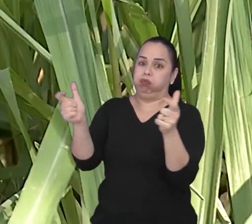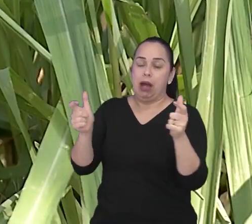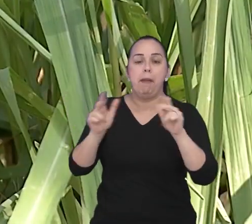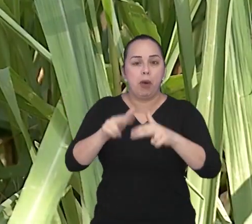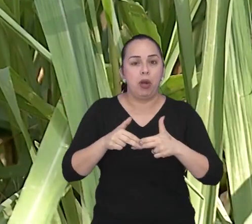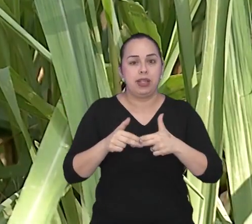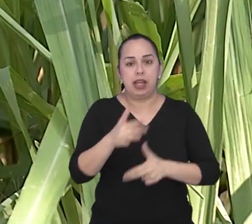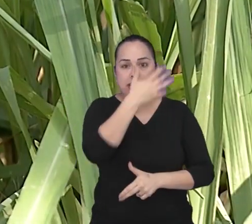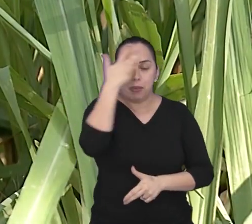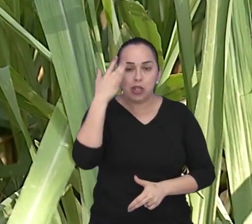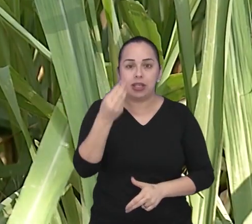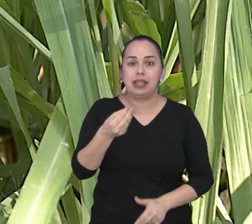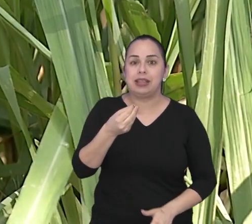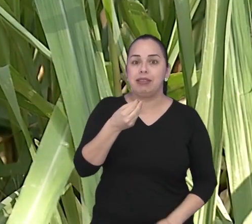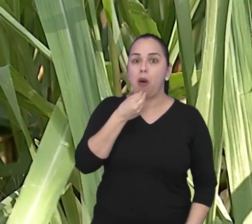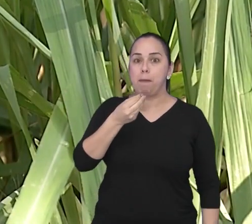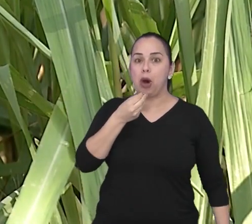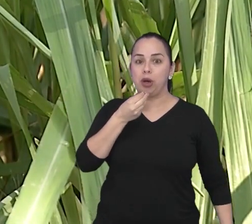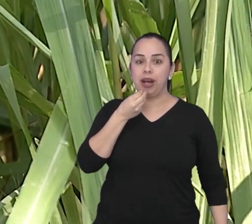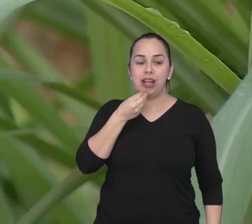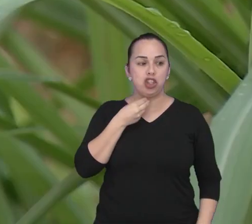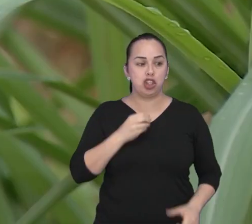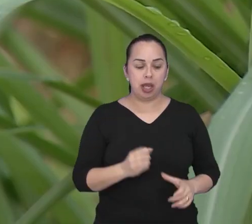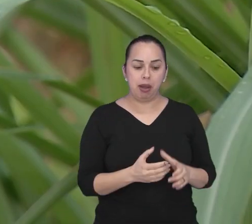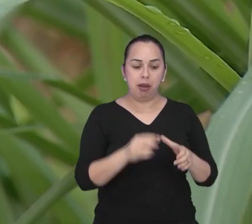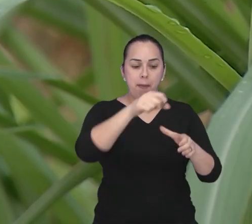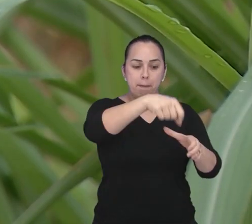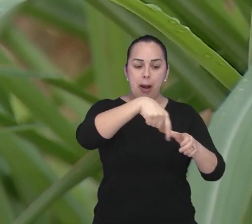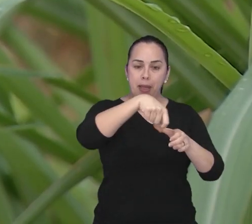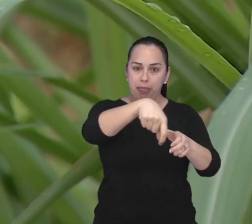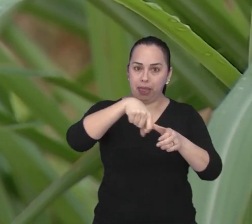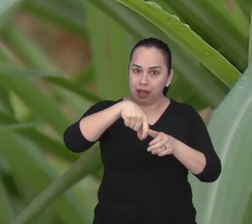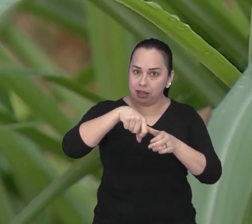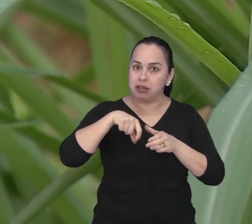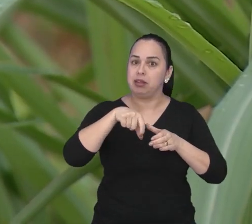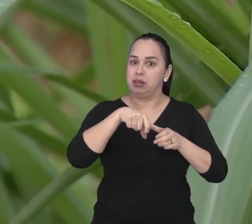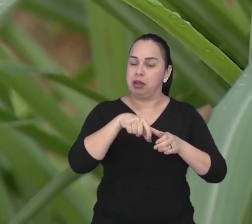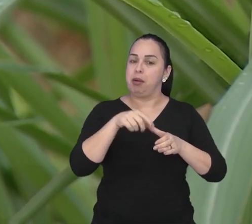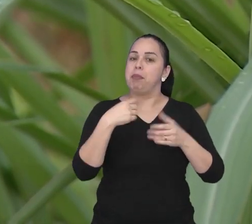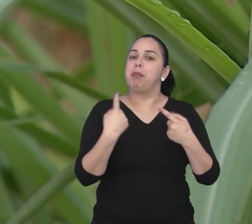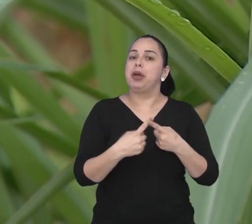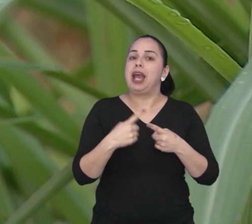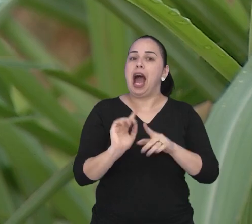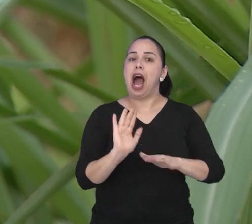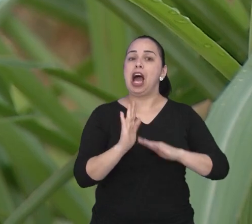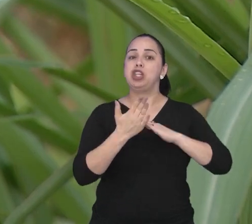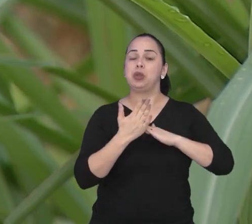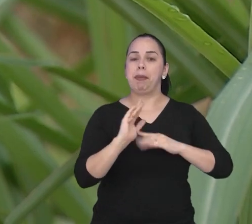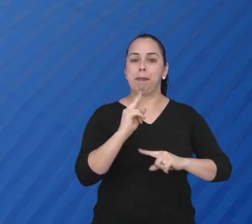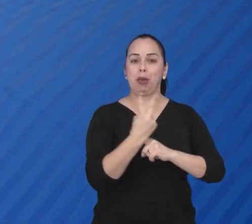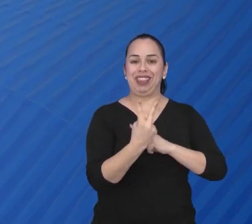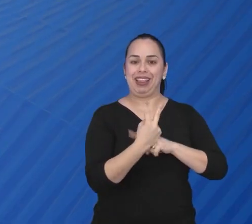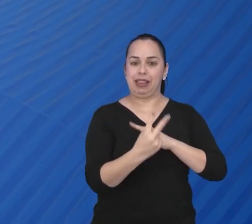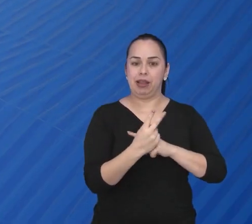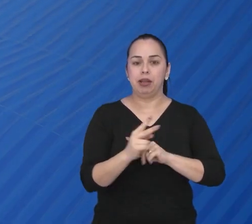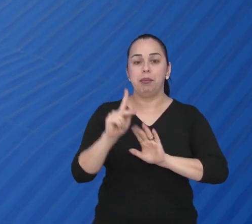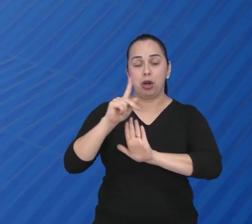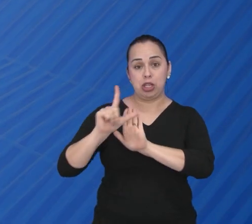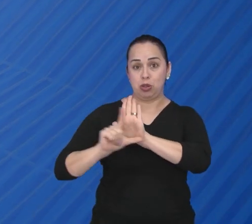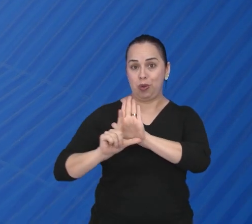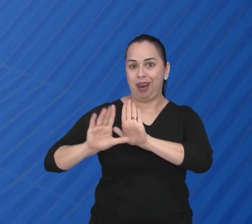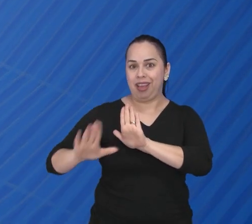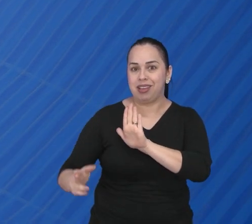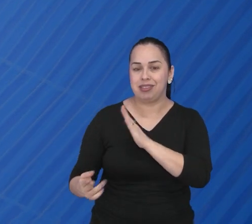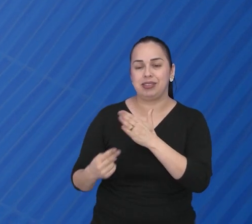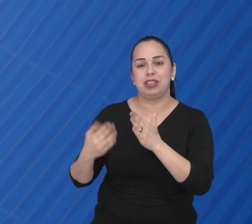Para que mais pessoas possam ter a oportunidade de cultivar a planta, um complemento nas medidas preventivas, um projeto aprovado